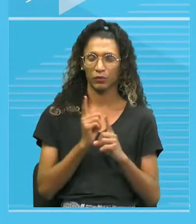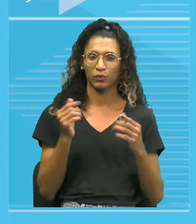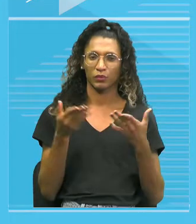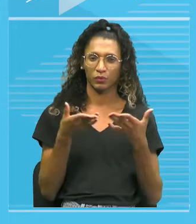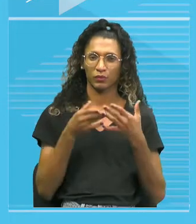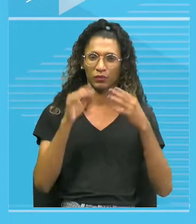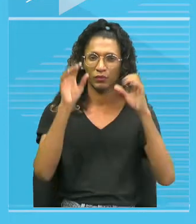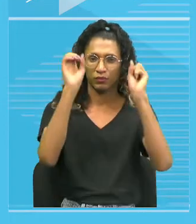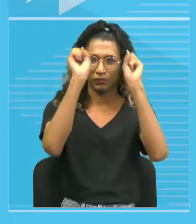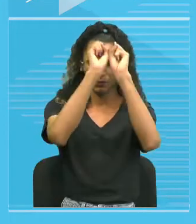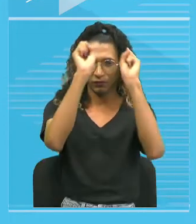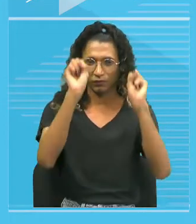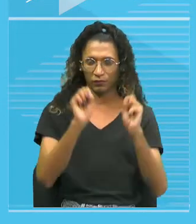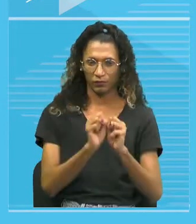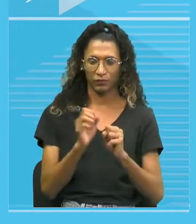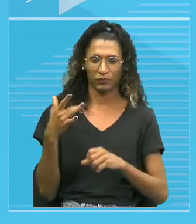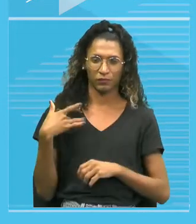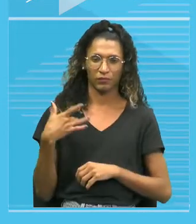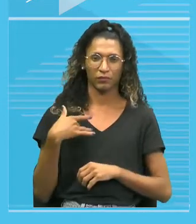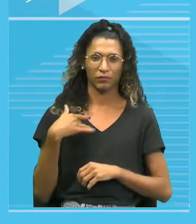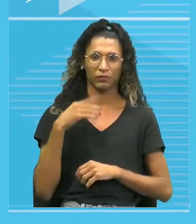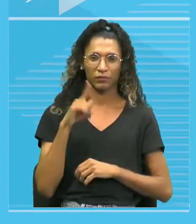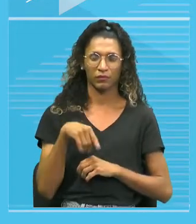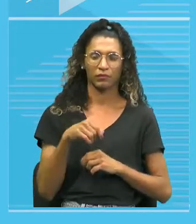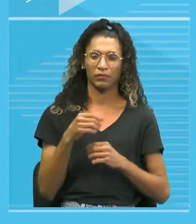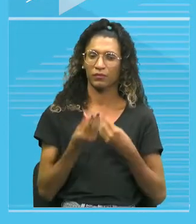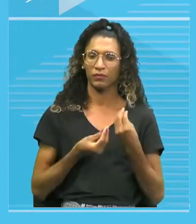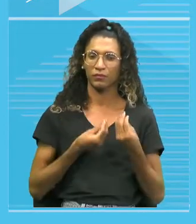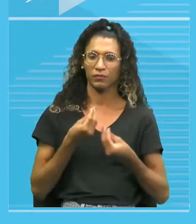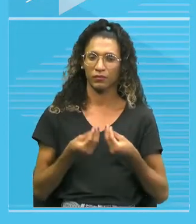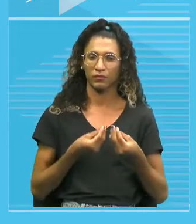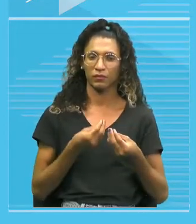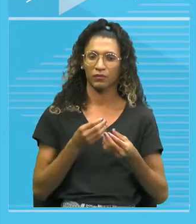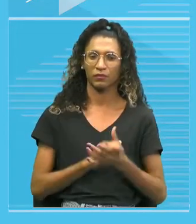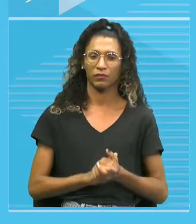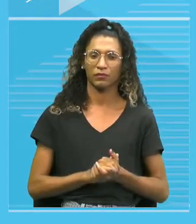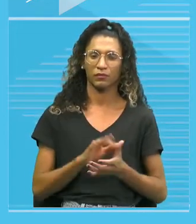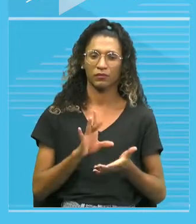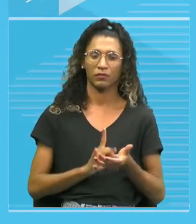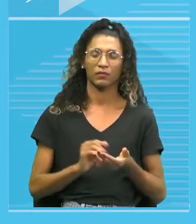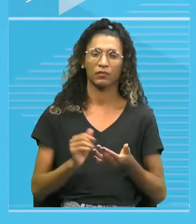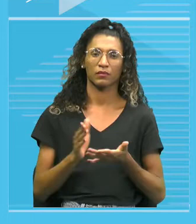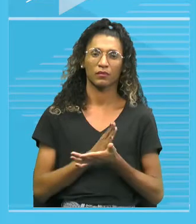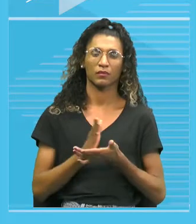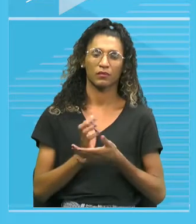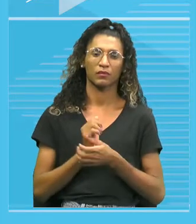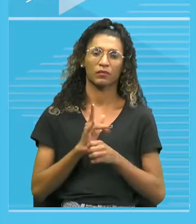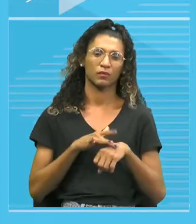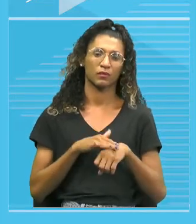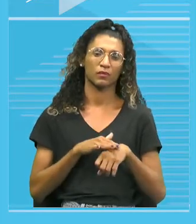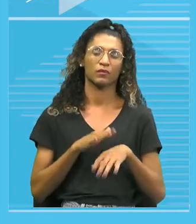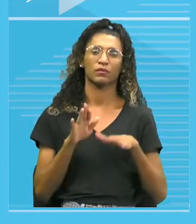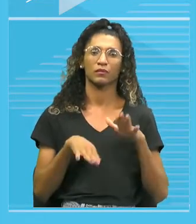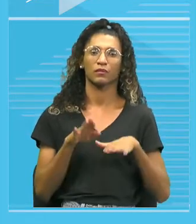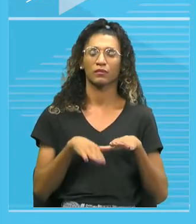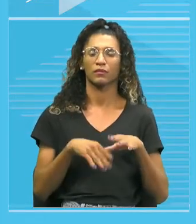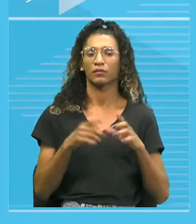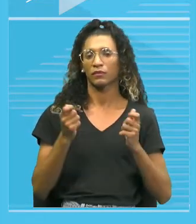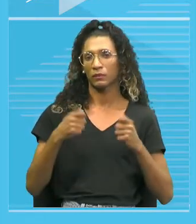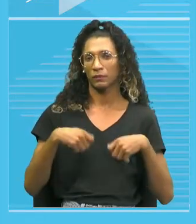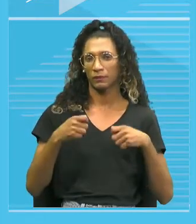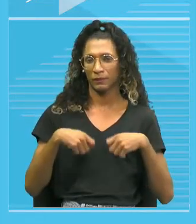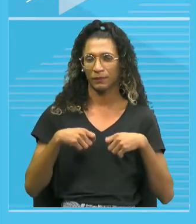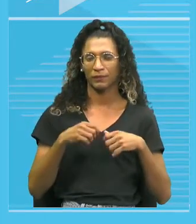sistemas de saúde se deve justamente ao fato de que muitas dessas doenças nem sequer precisariam